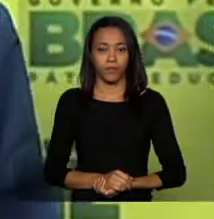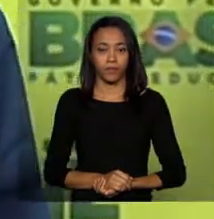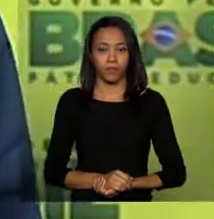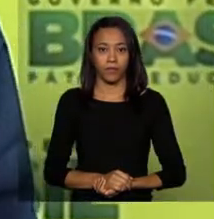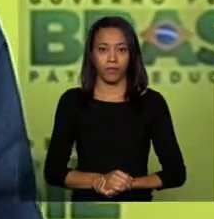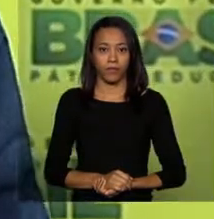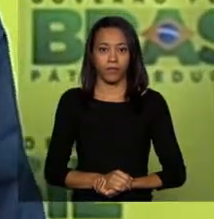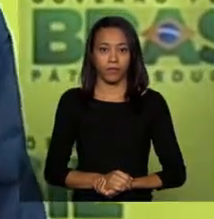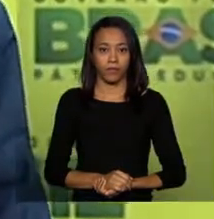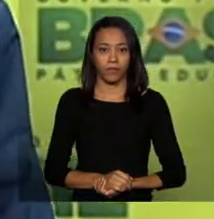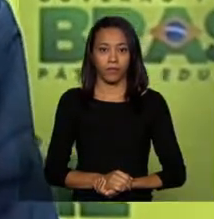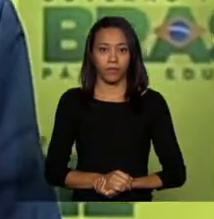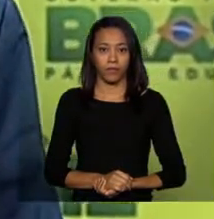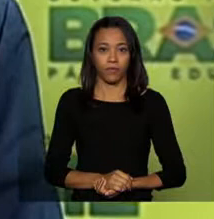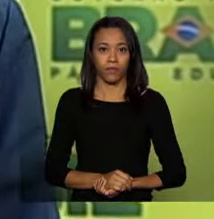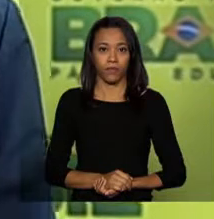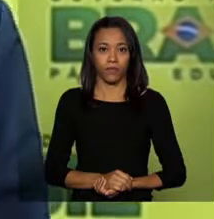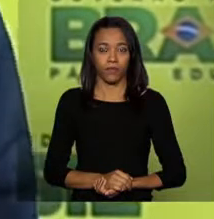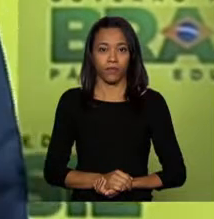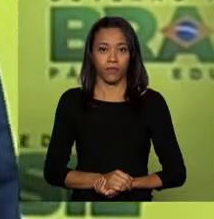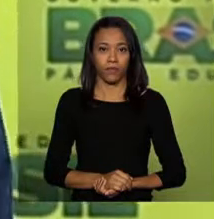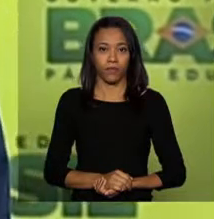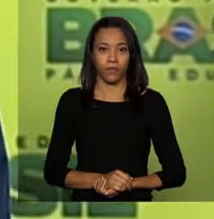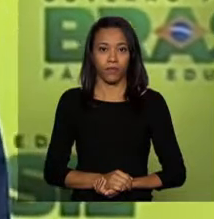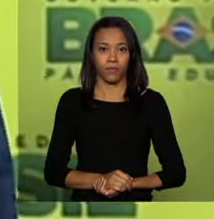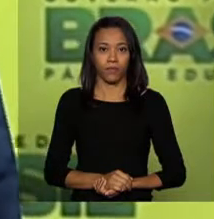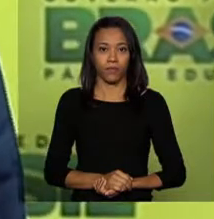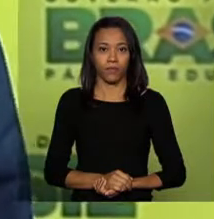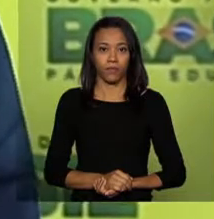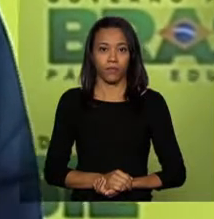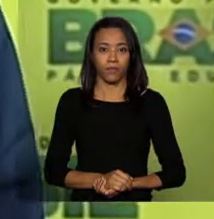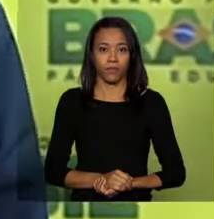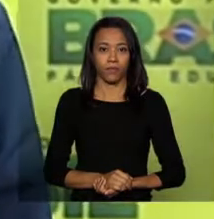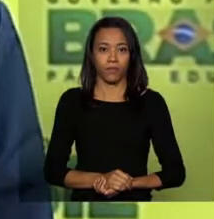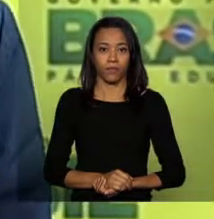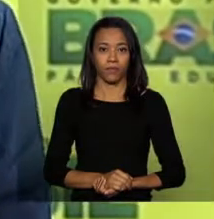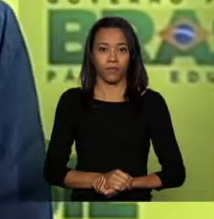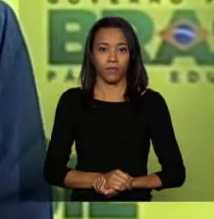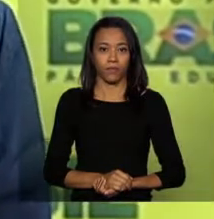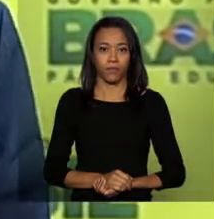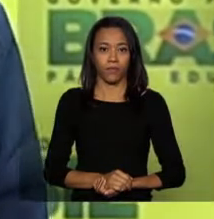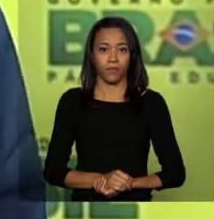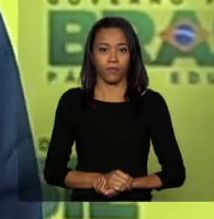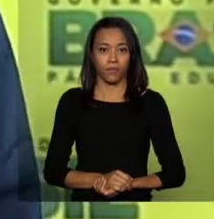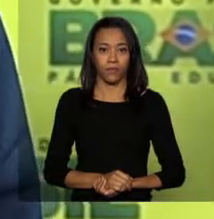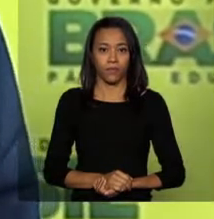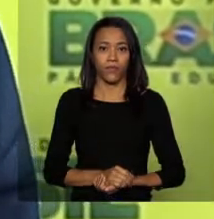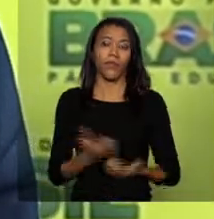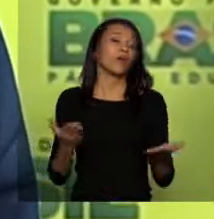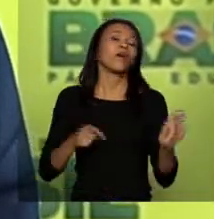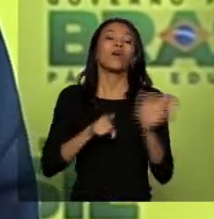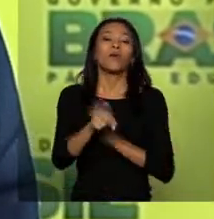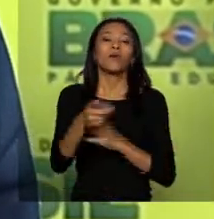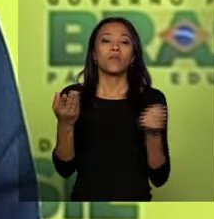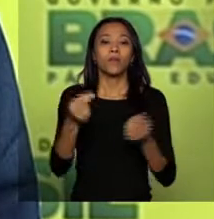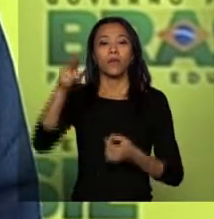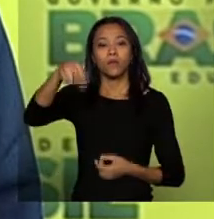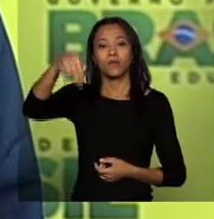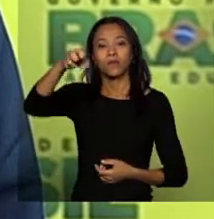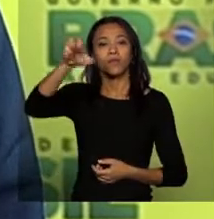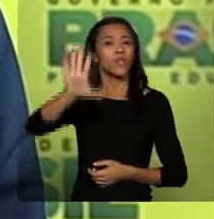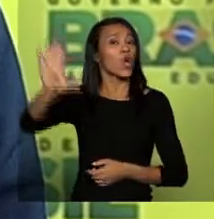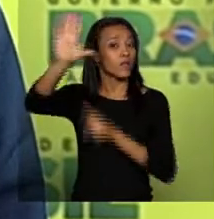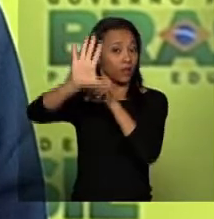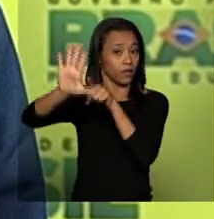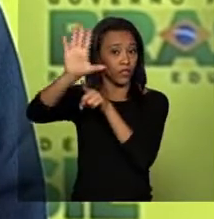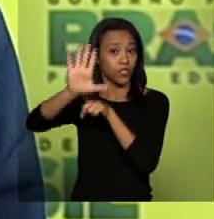Pronto, gente, vamos? Tá bom. Vamos começar pelo... Está tudo bem, gente? Vamos começar pelo Nordeste. Vamos falar por que